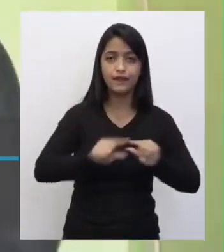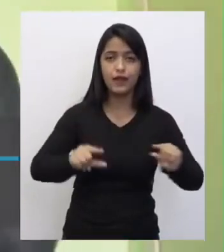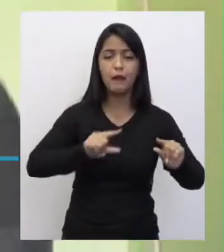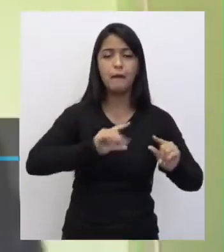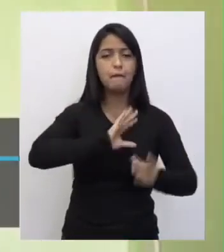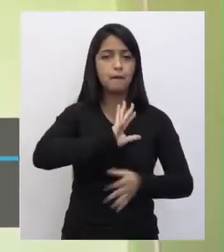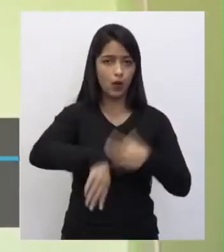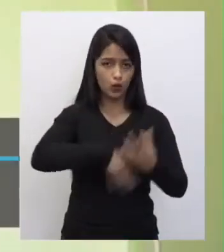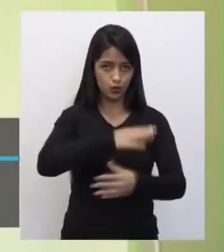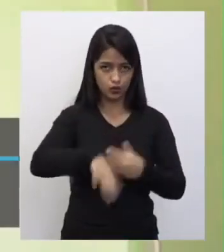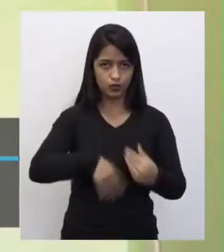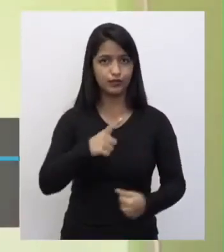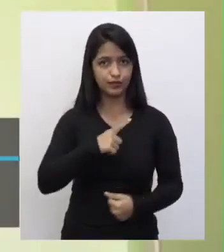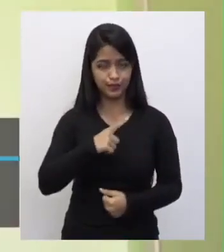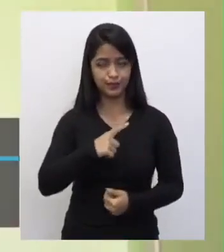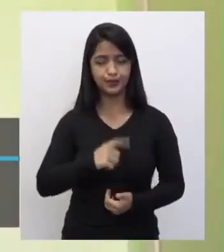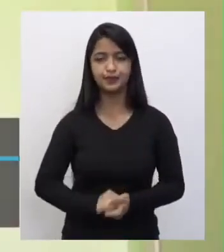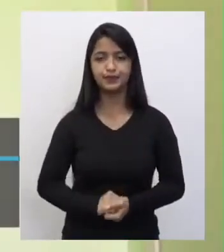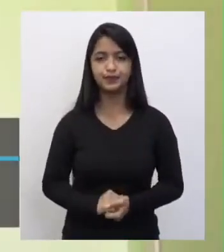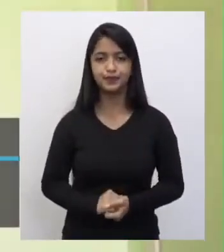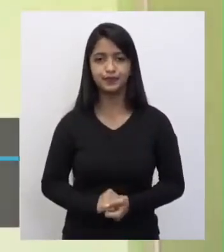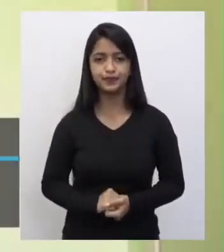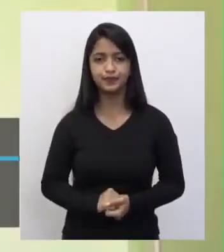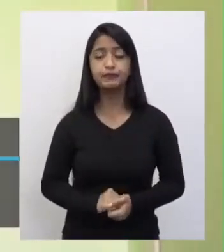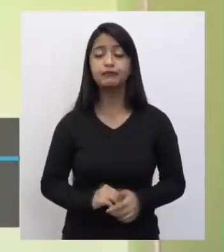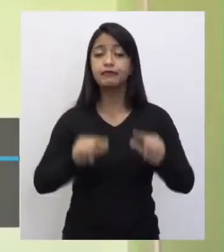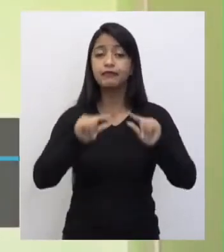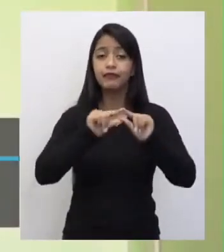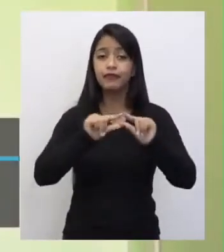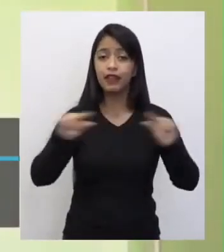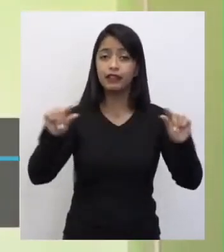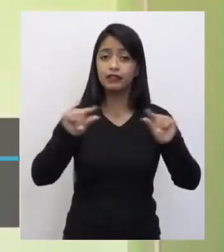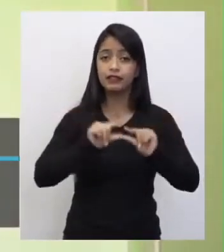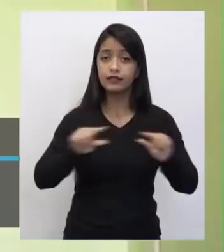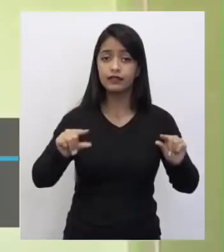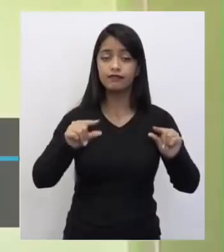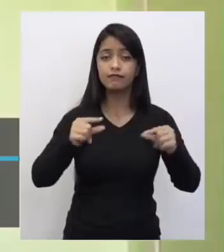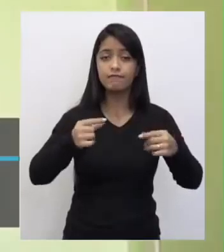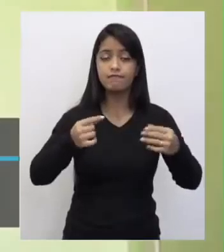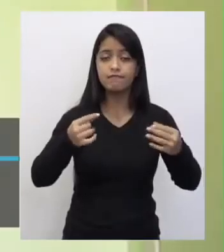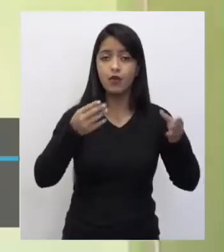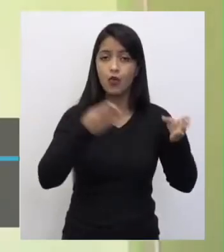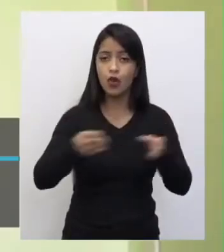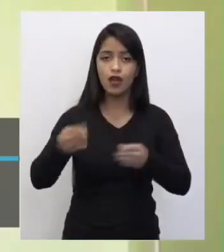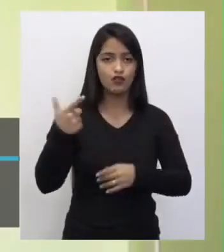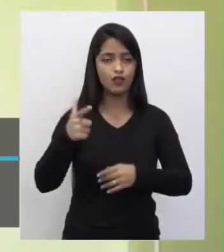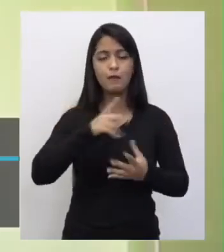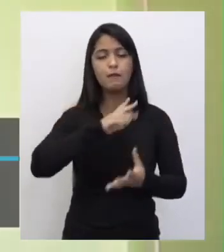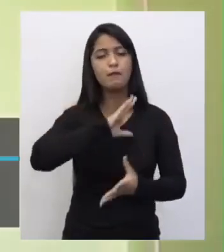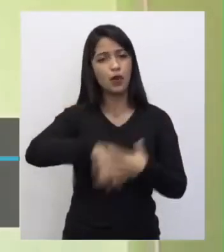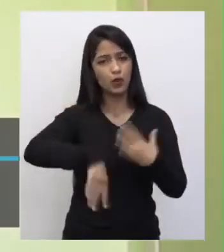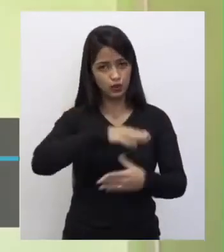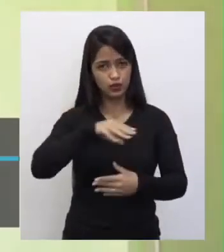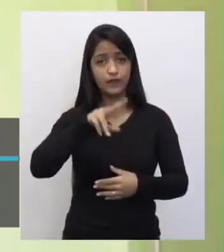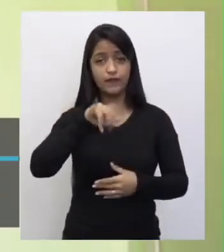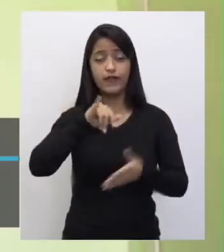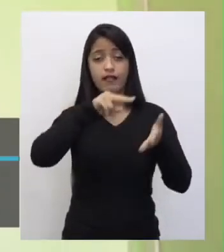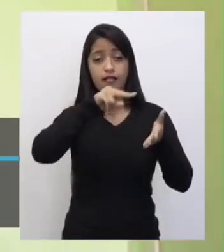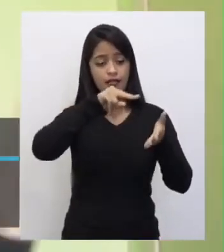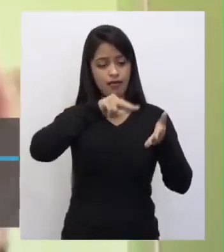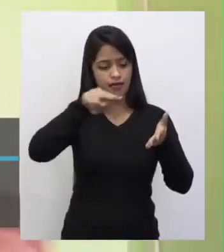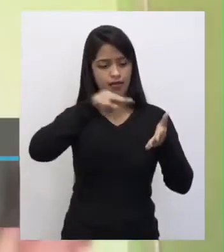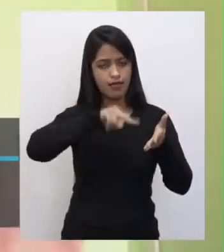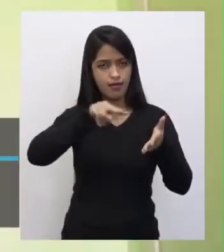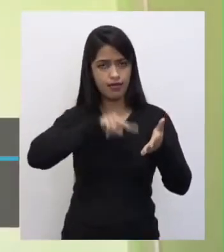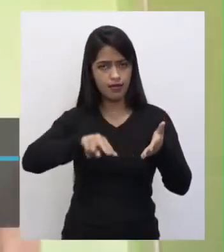tudo isso que eu tô falando. Então, as frases estão soltas, nós vamos ler essas informações, então a gente pode enxergar essas frases soltas como